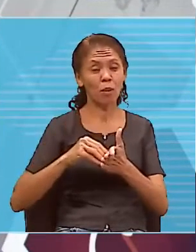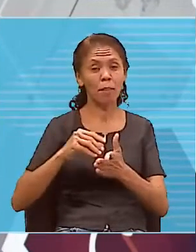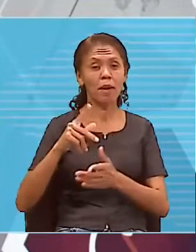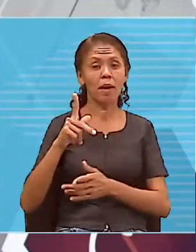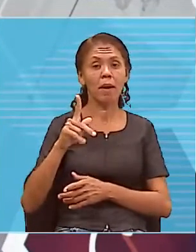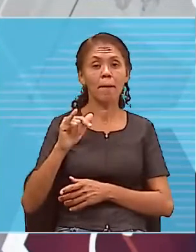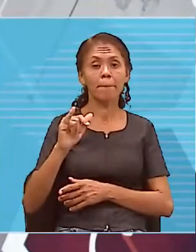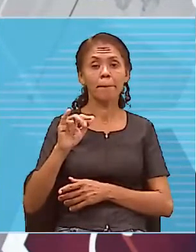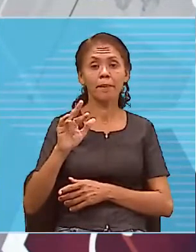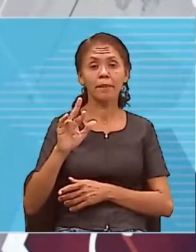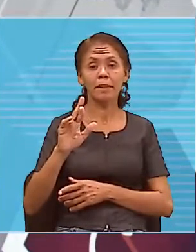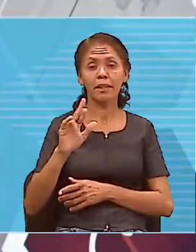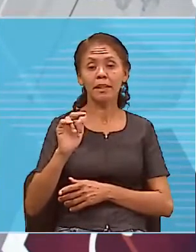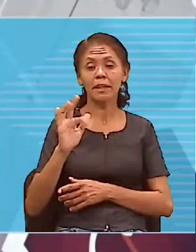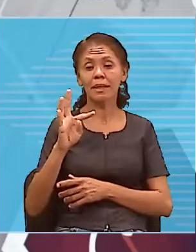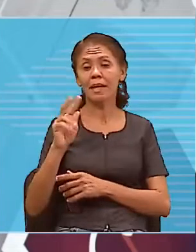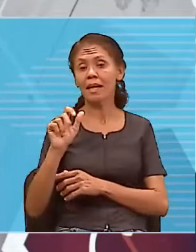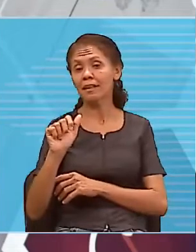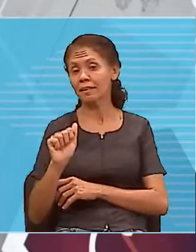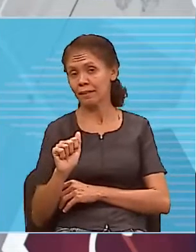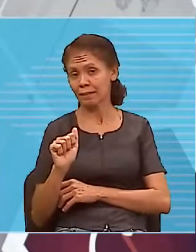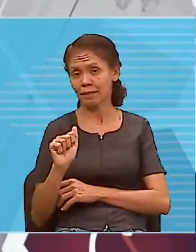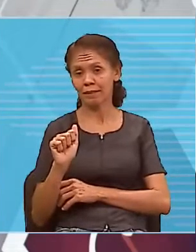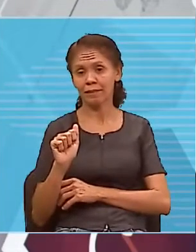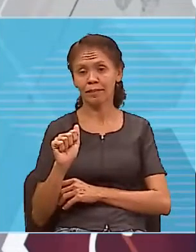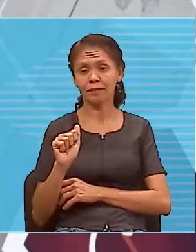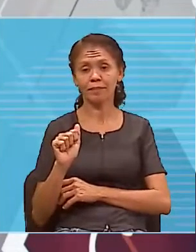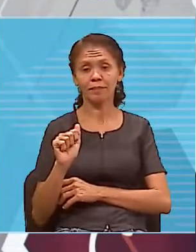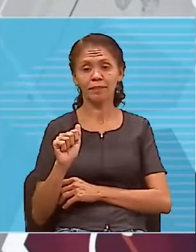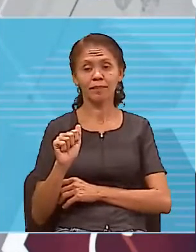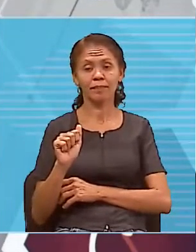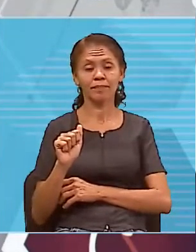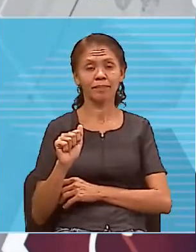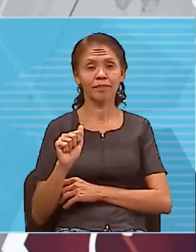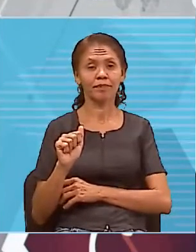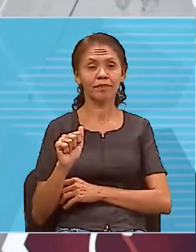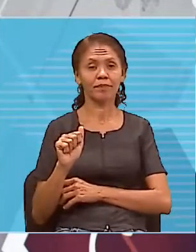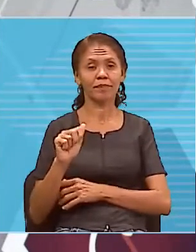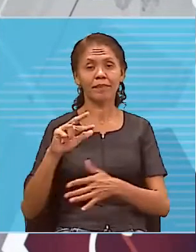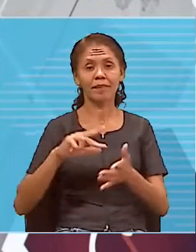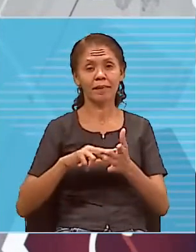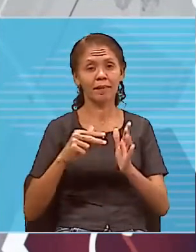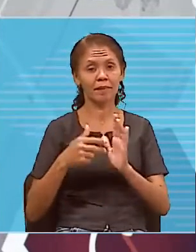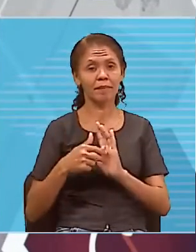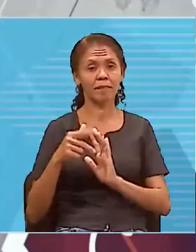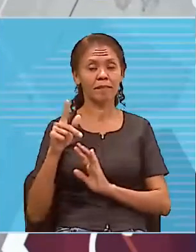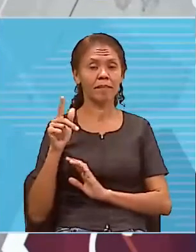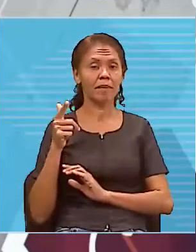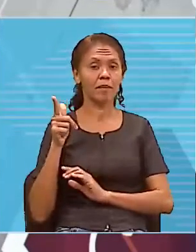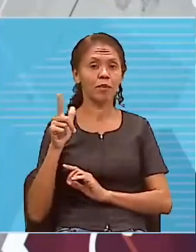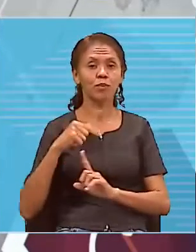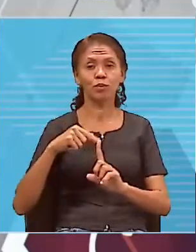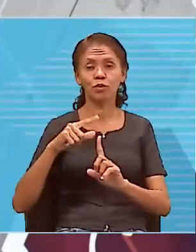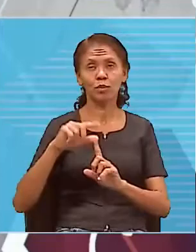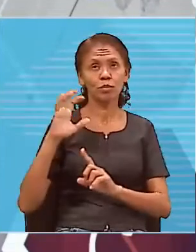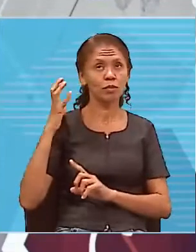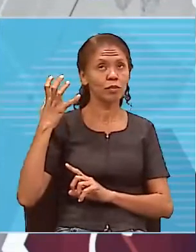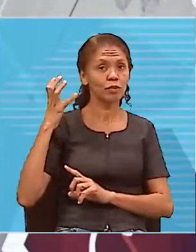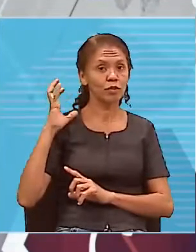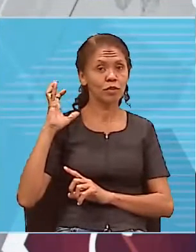O que que é uma rádio pirata professor uma rádio pirata é uma outra rádio